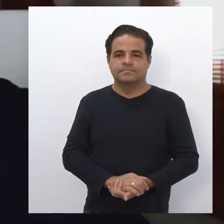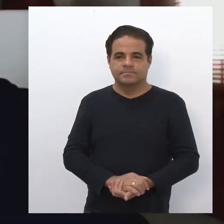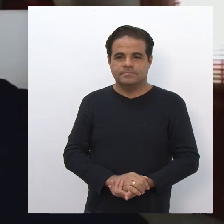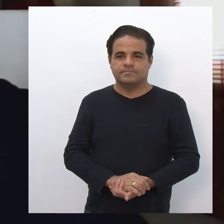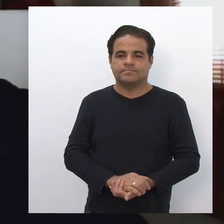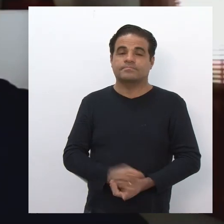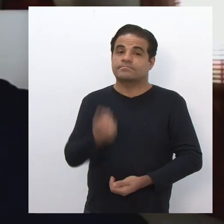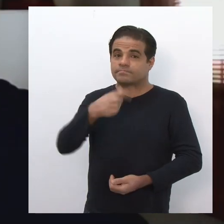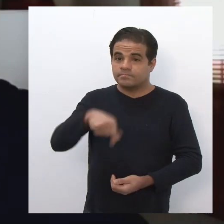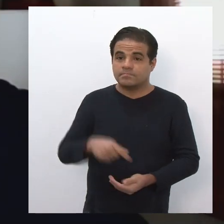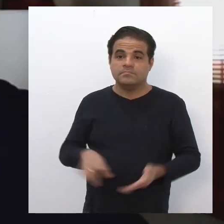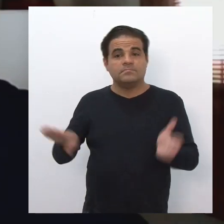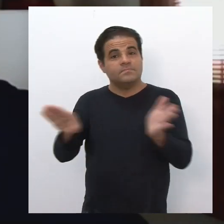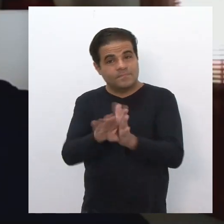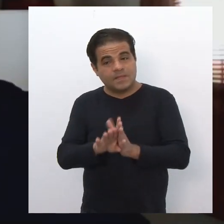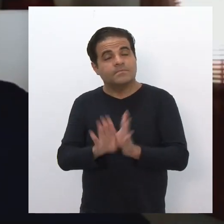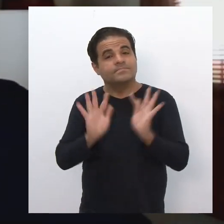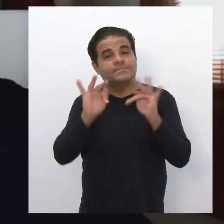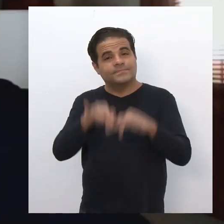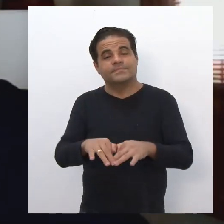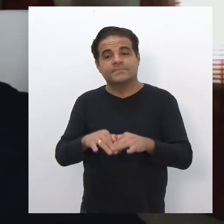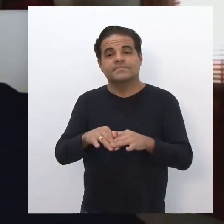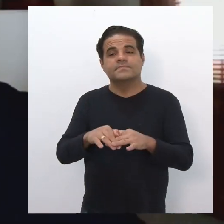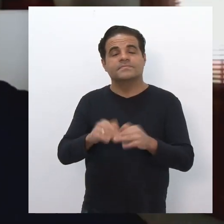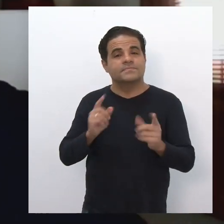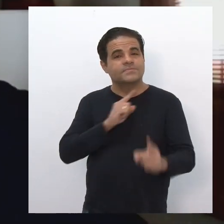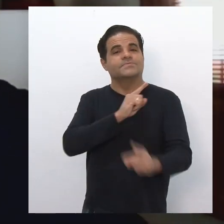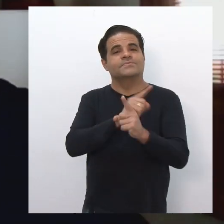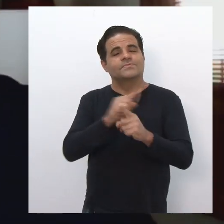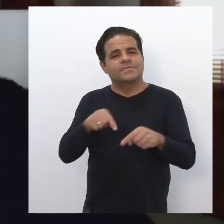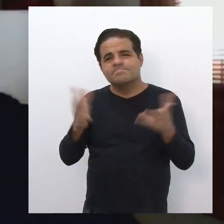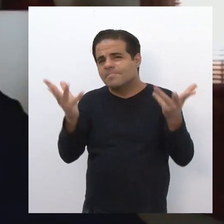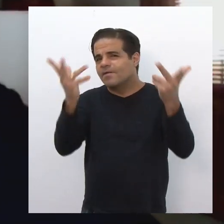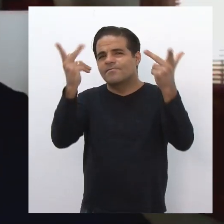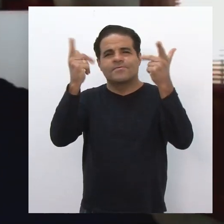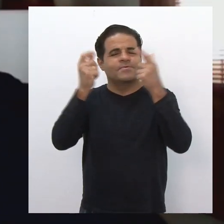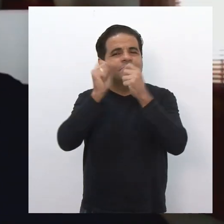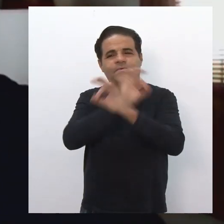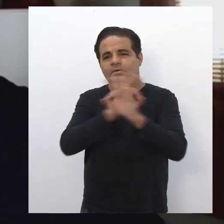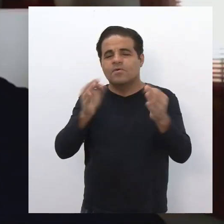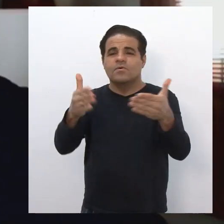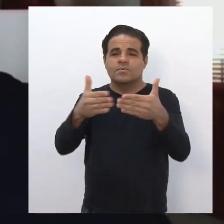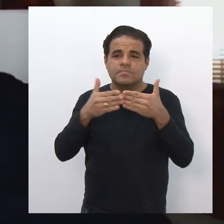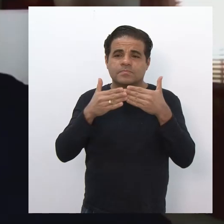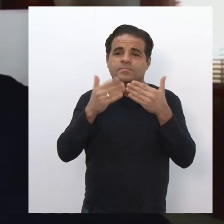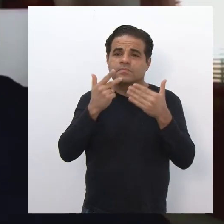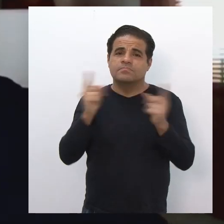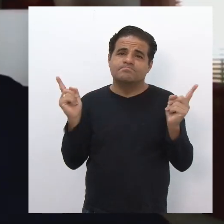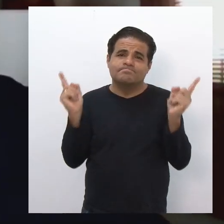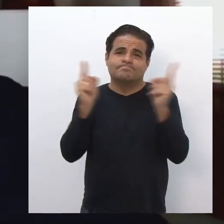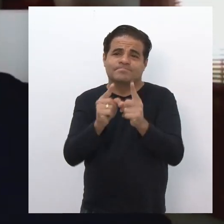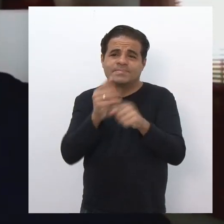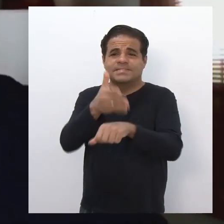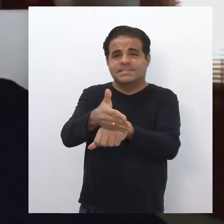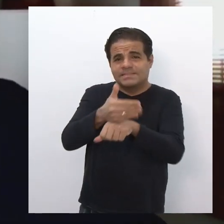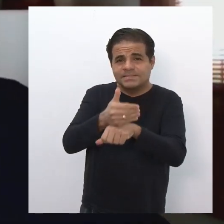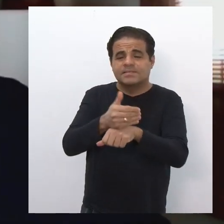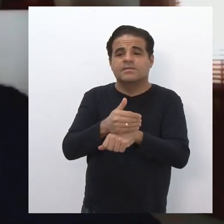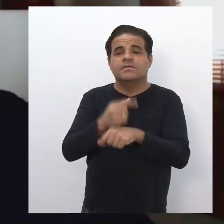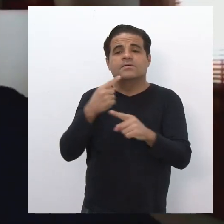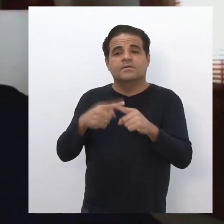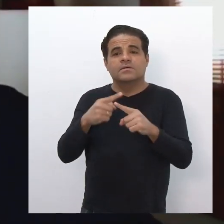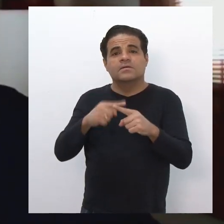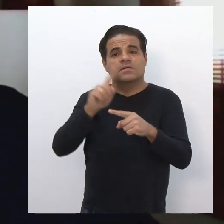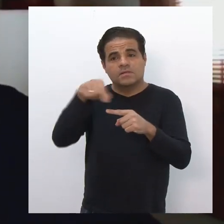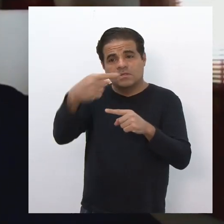Bom, nós estamos chegando aí ao fim desse encontro maravilhoso. Hoje pedir para a gente encerrar um pouquinho mais cedo, porque